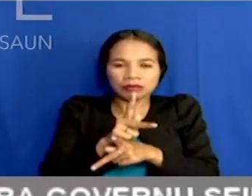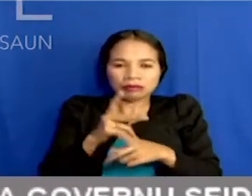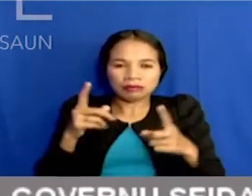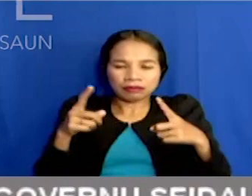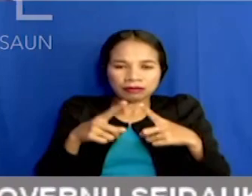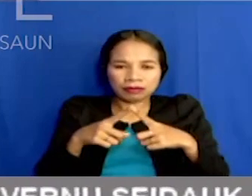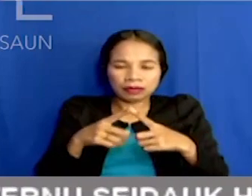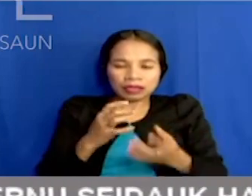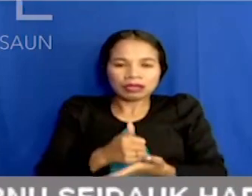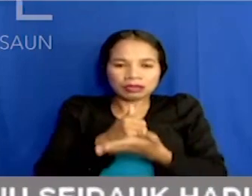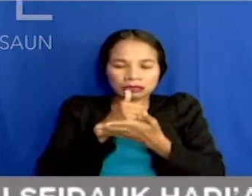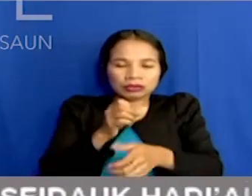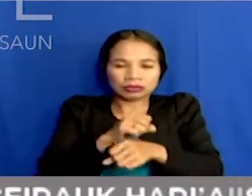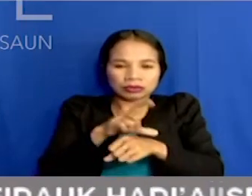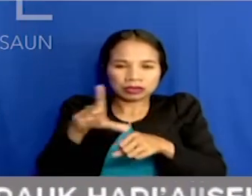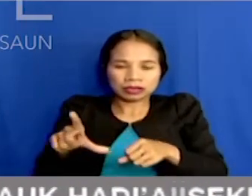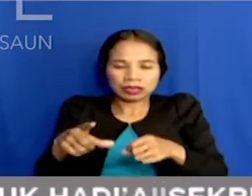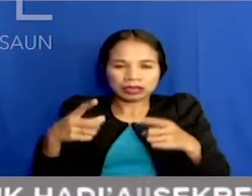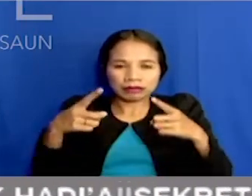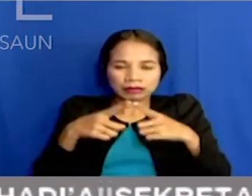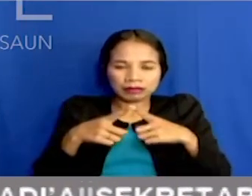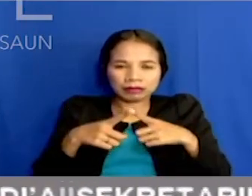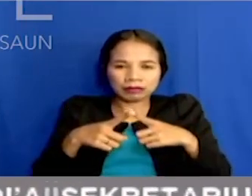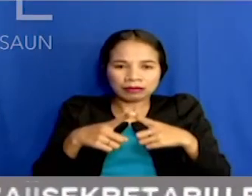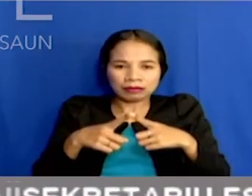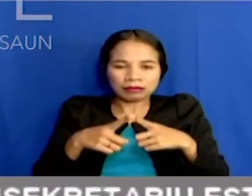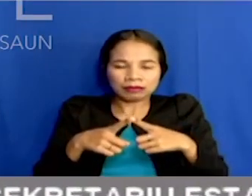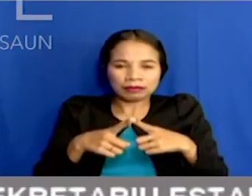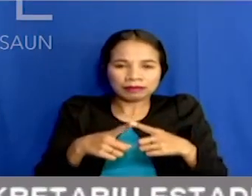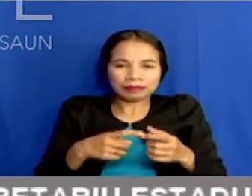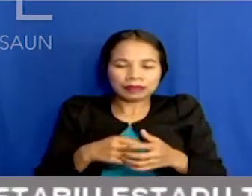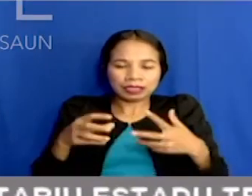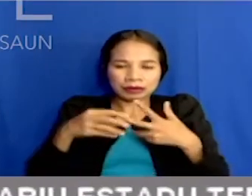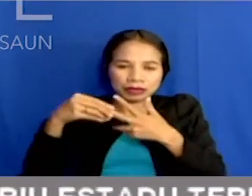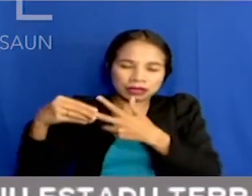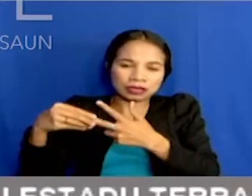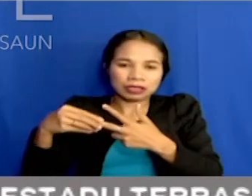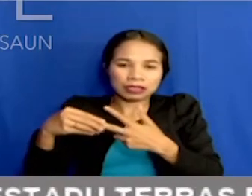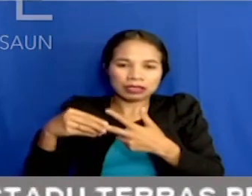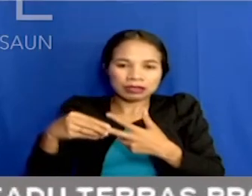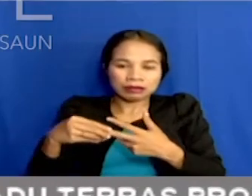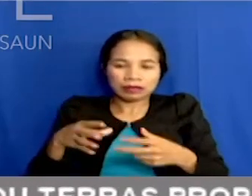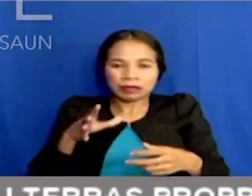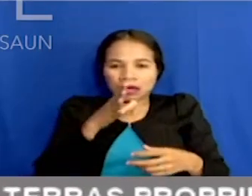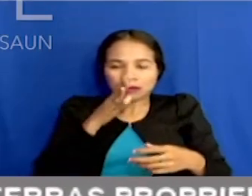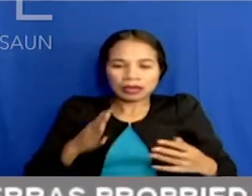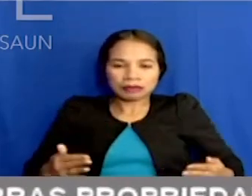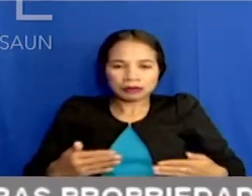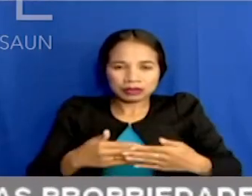ba assistência social ba família sirane leu ba inan sirua